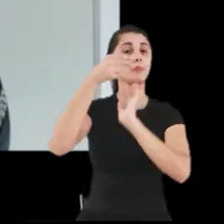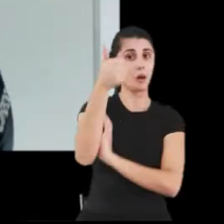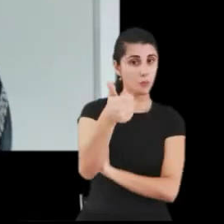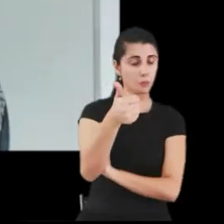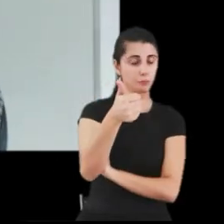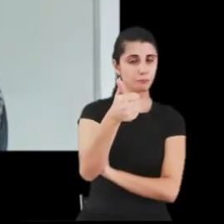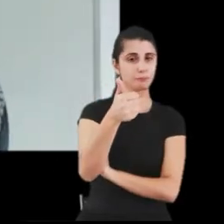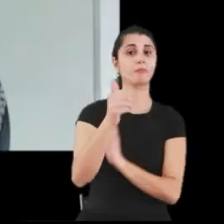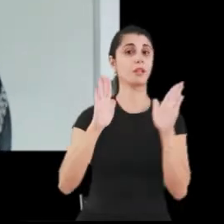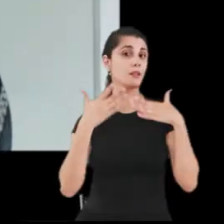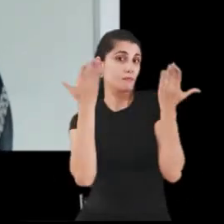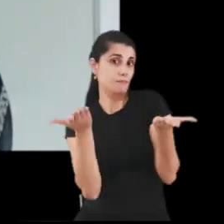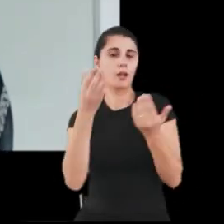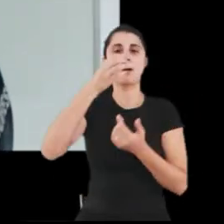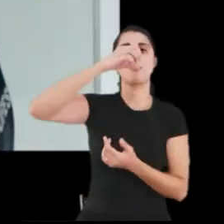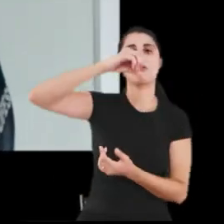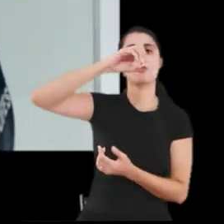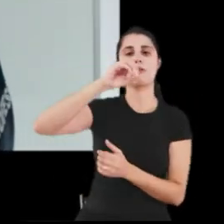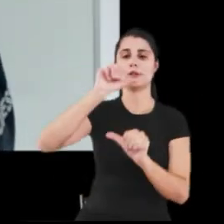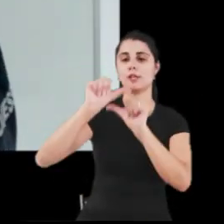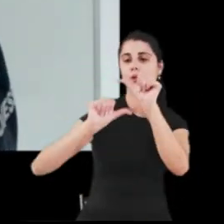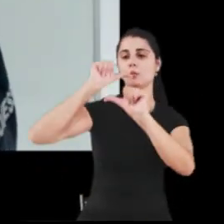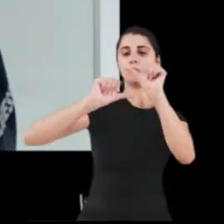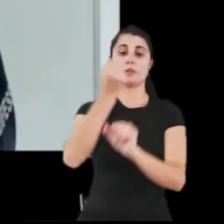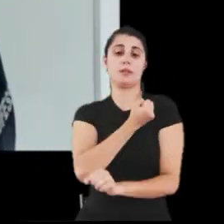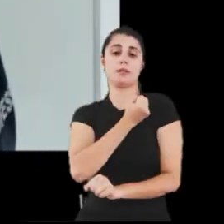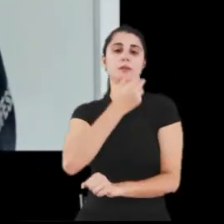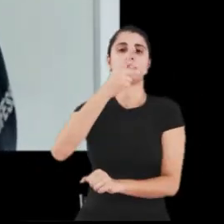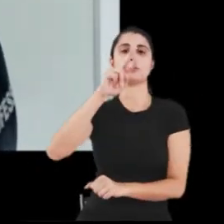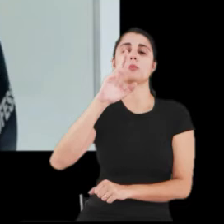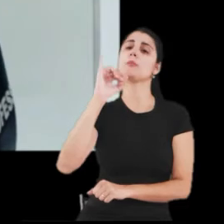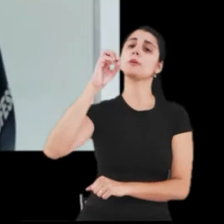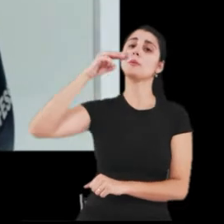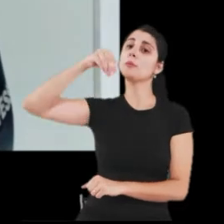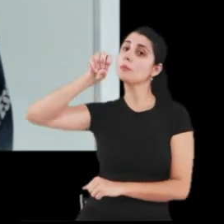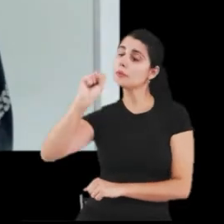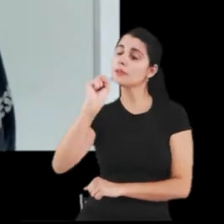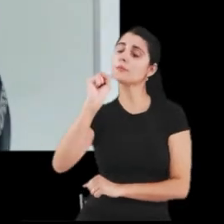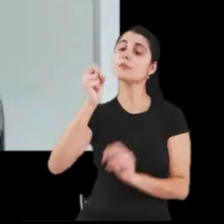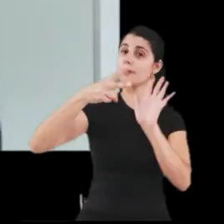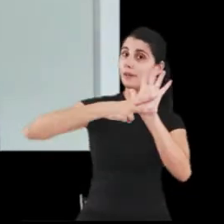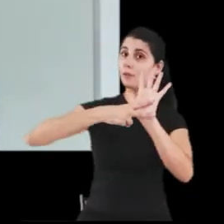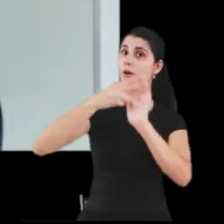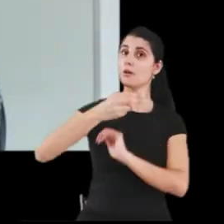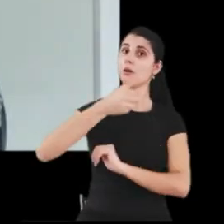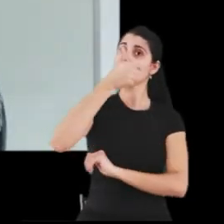1. Portanto, 90 decomposto em fatores primos é 2 elevado a